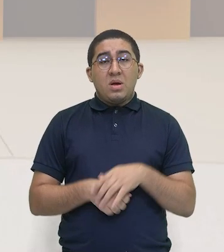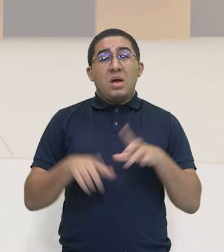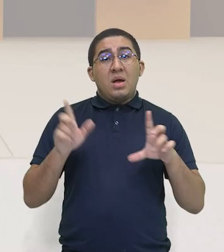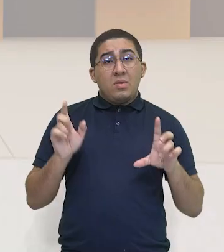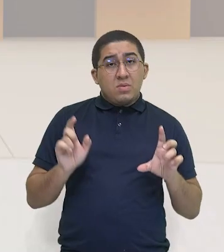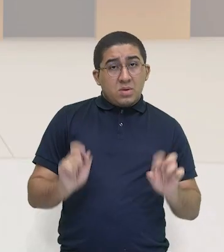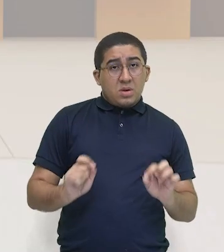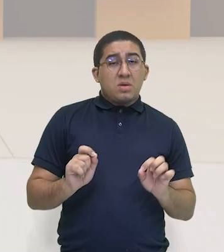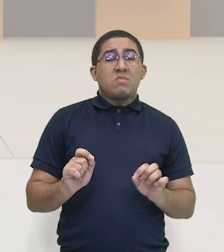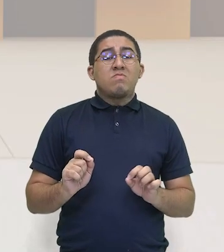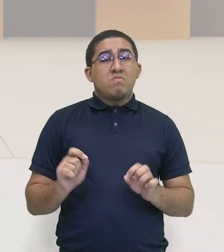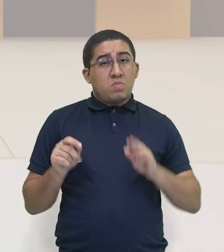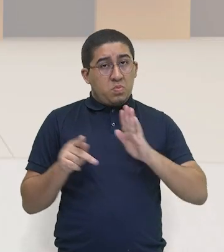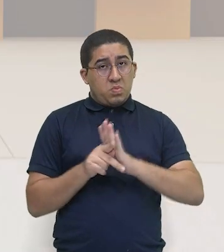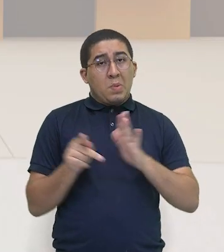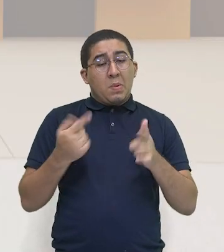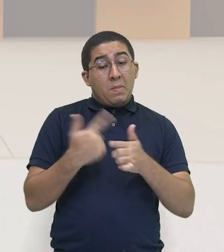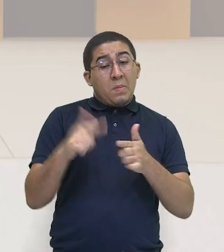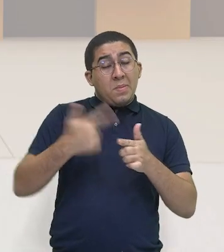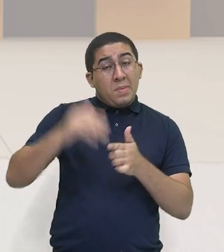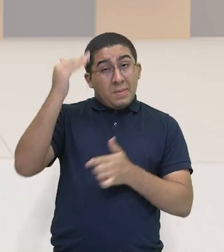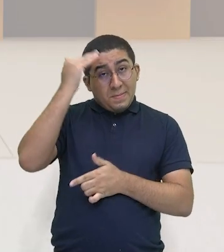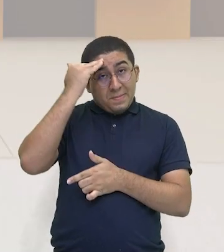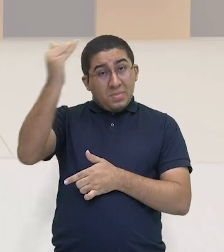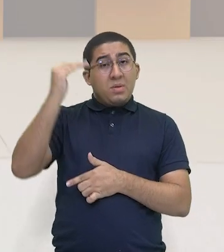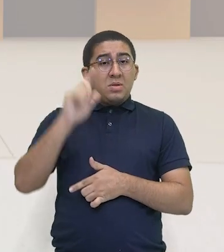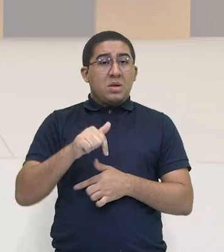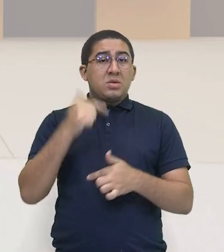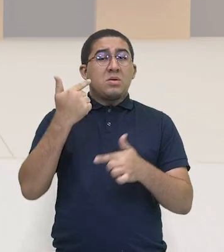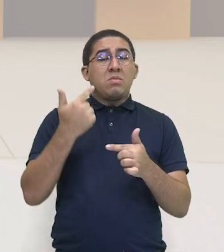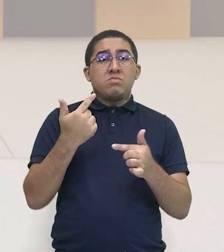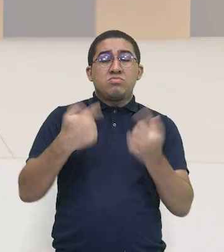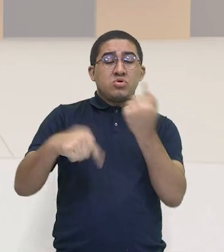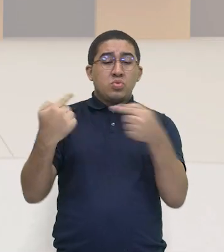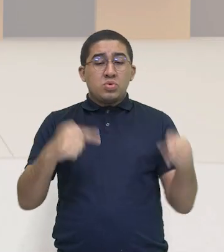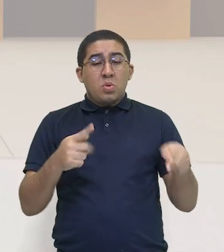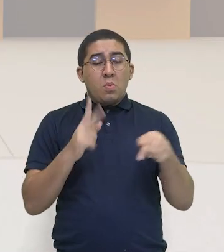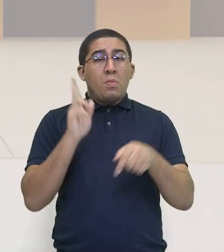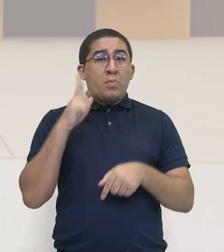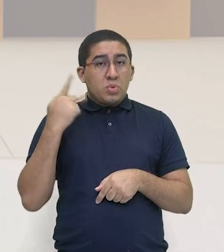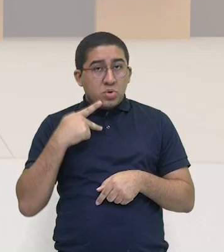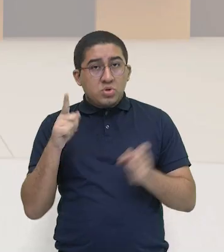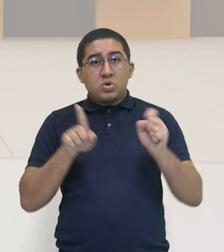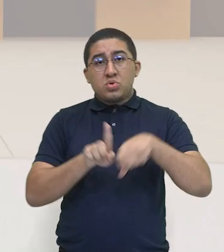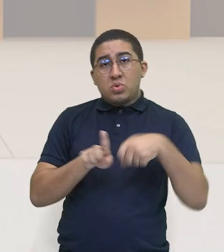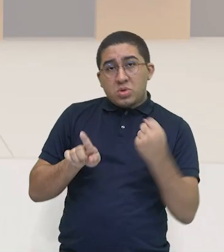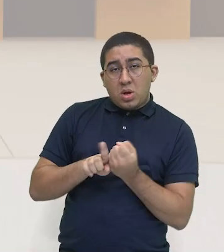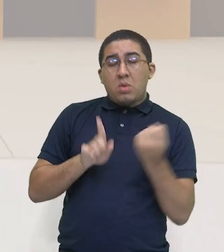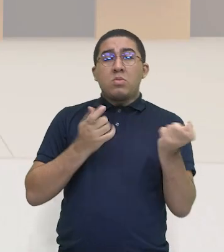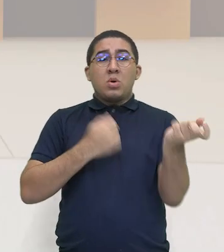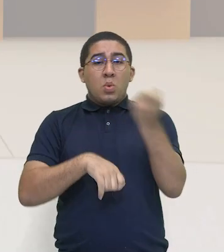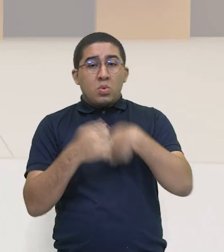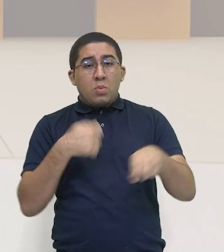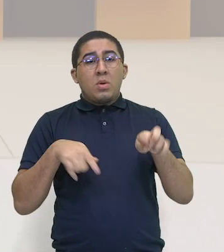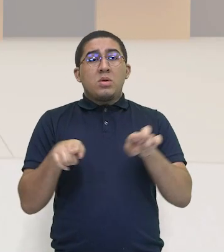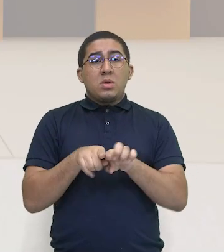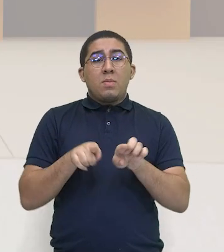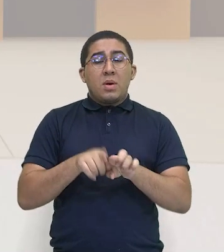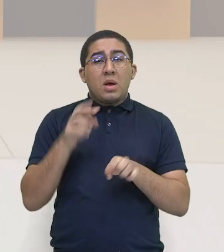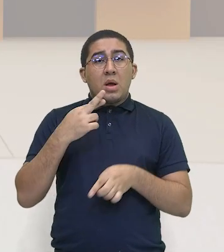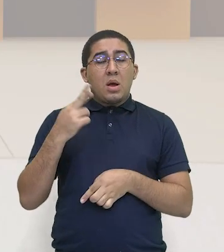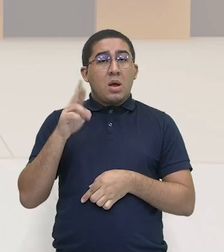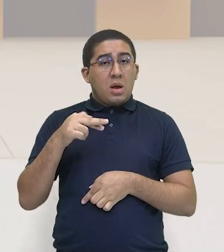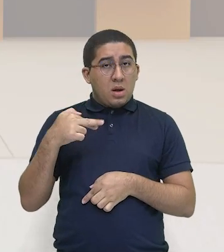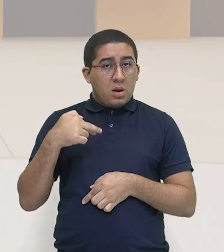de Aquiles, né? Nessas discussões políticas, sociais, econômicas, até mesmo